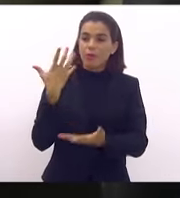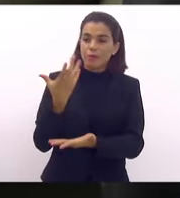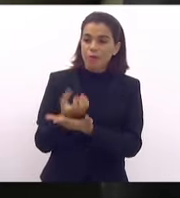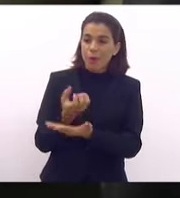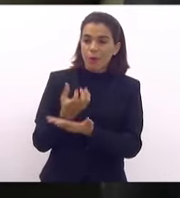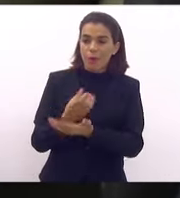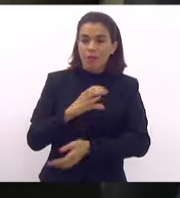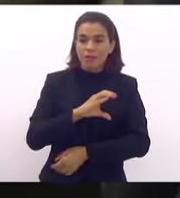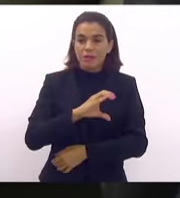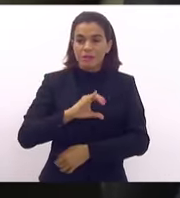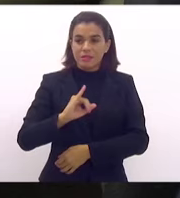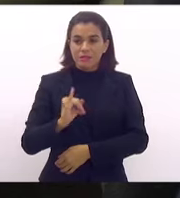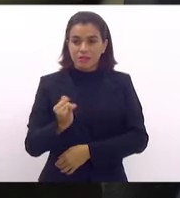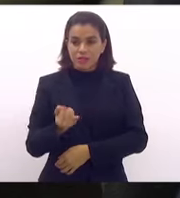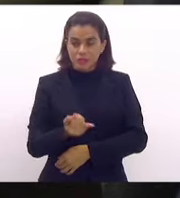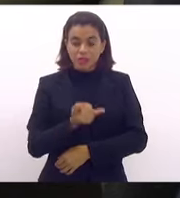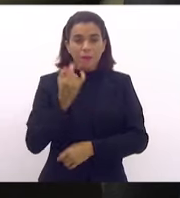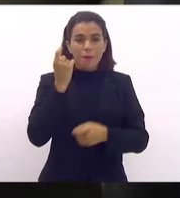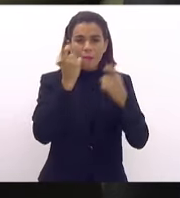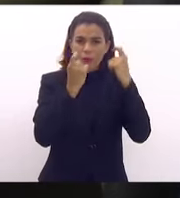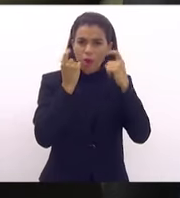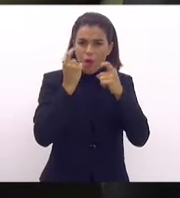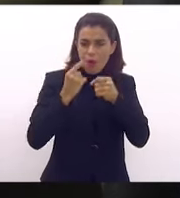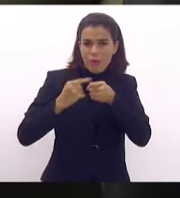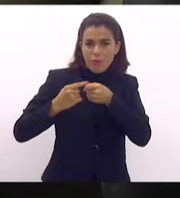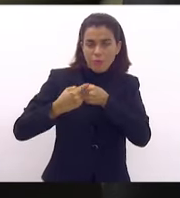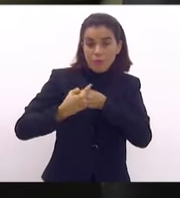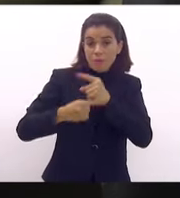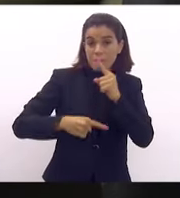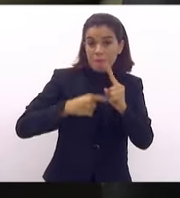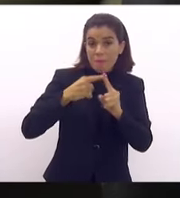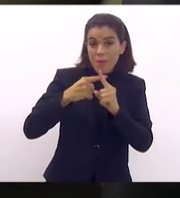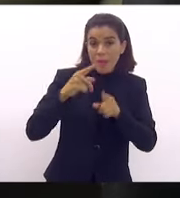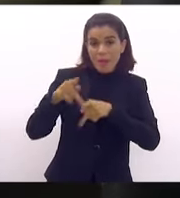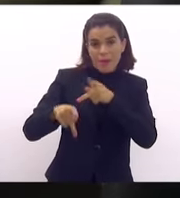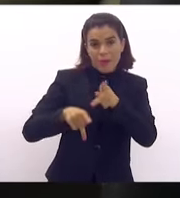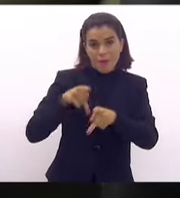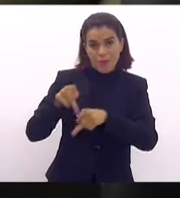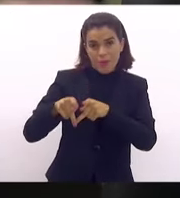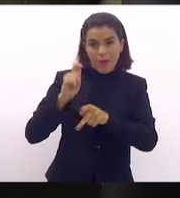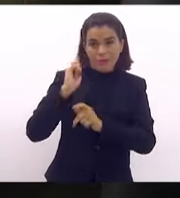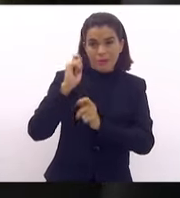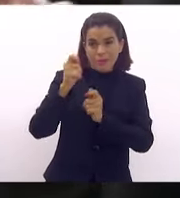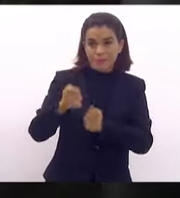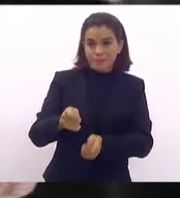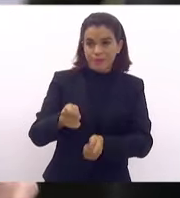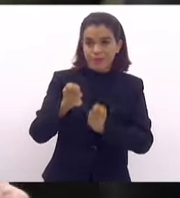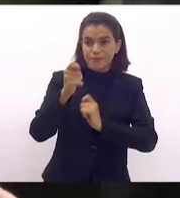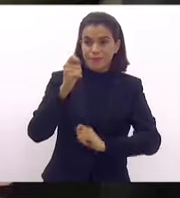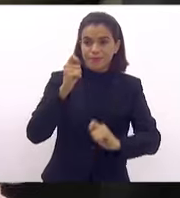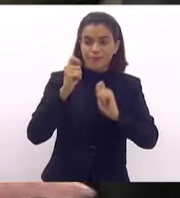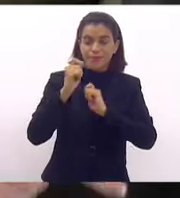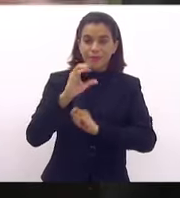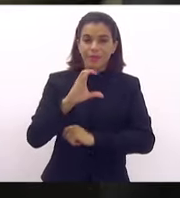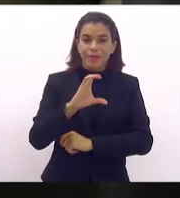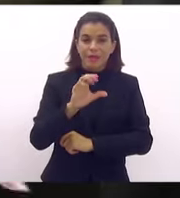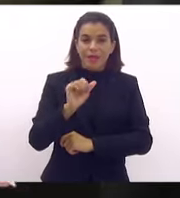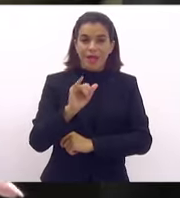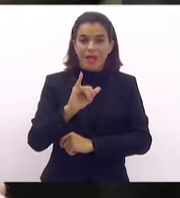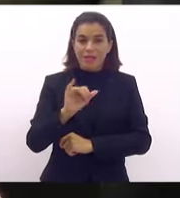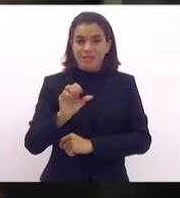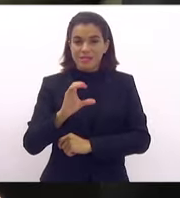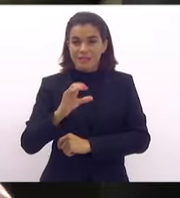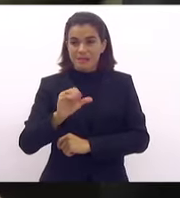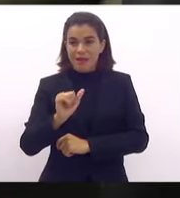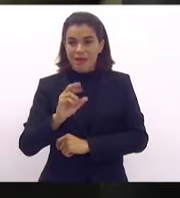CCJ, a minha preocupação com todos os municípios e também com essa população. Assim é com a população indígena, né, que